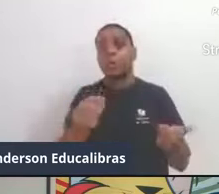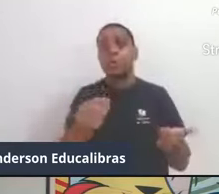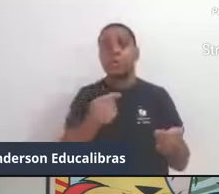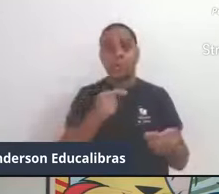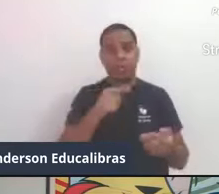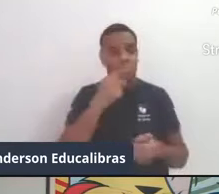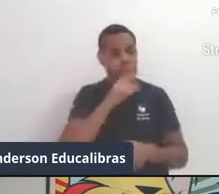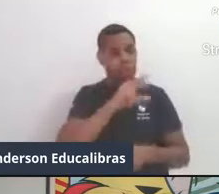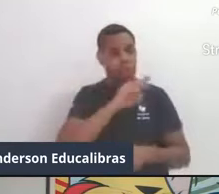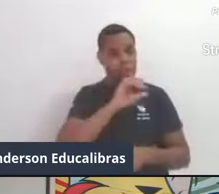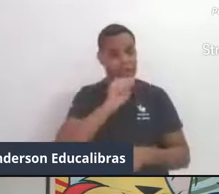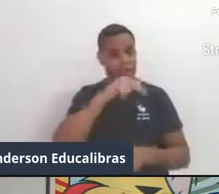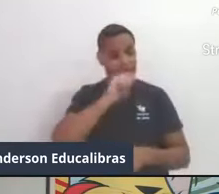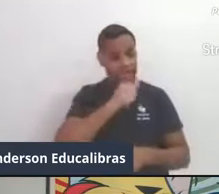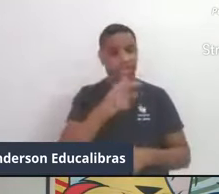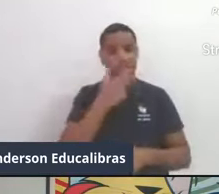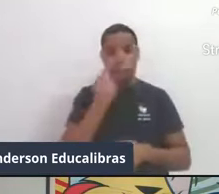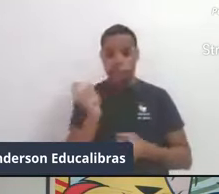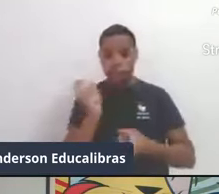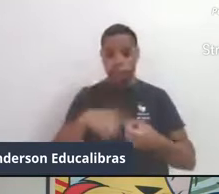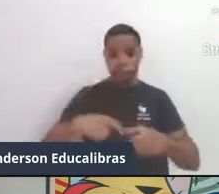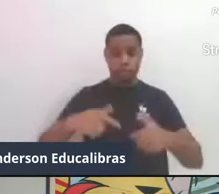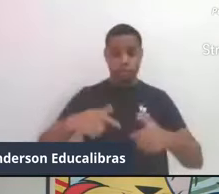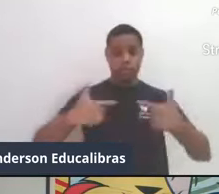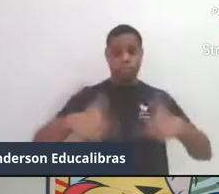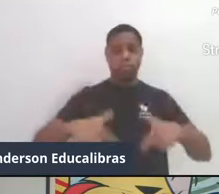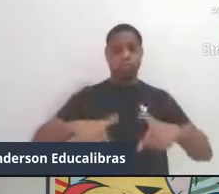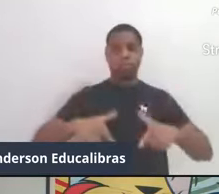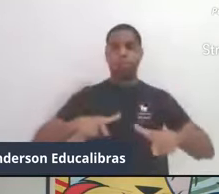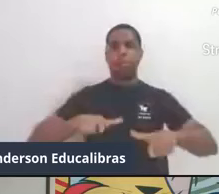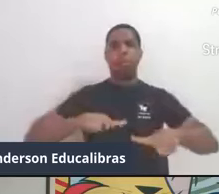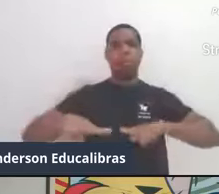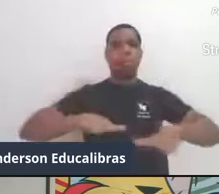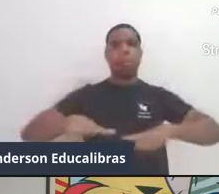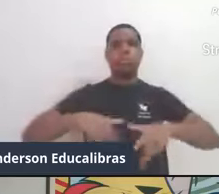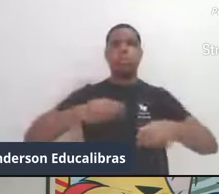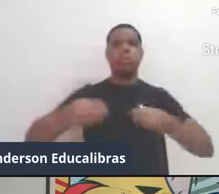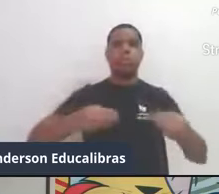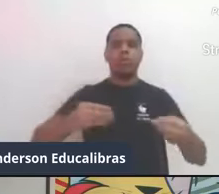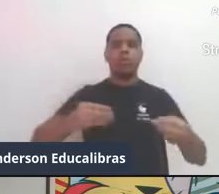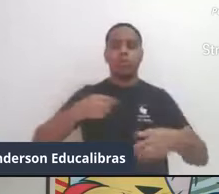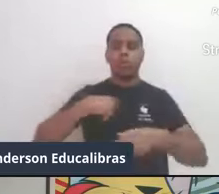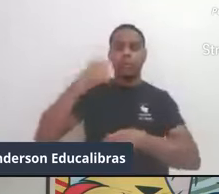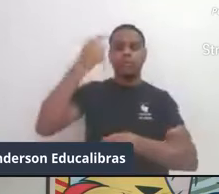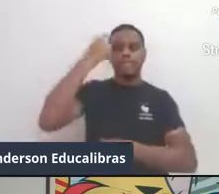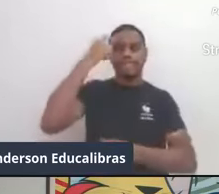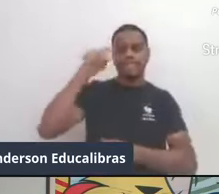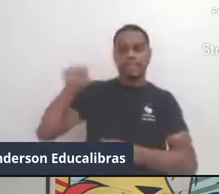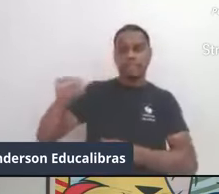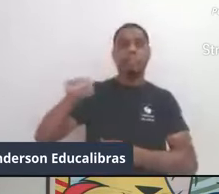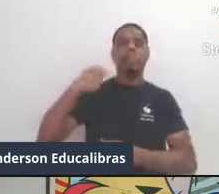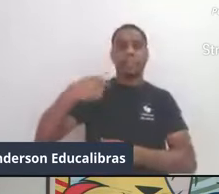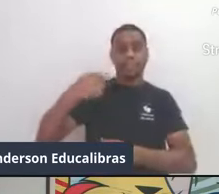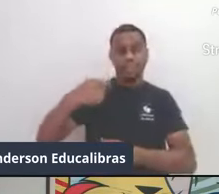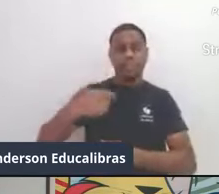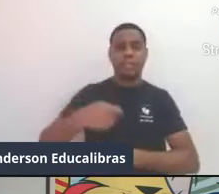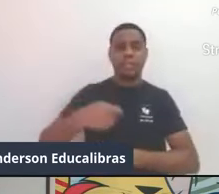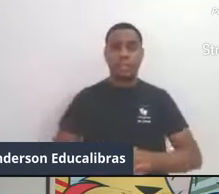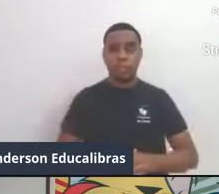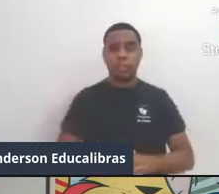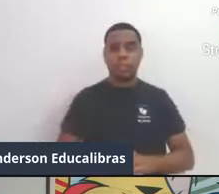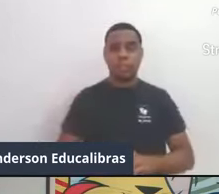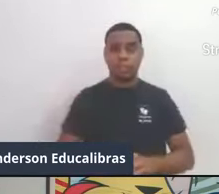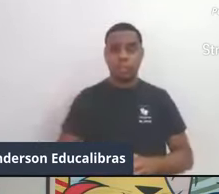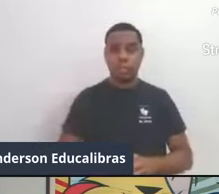na retomada dos negócios, na reinvenção dos negócios, em muitos casos, né, e na